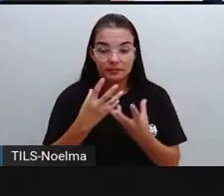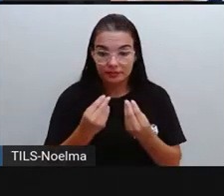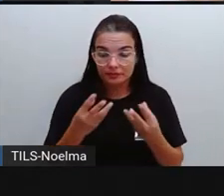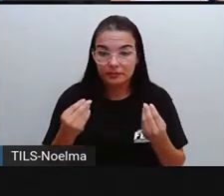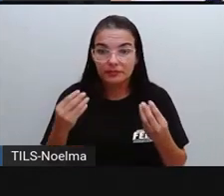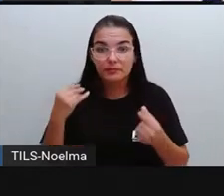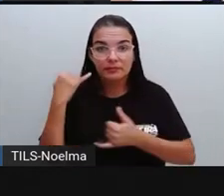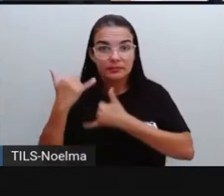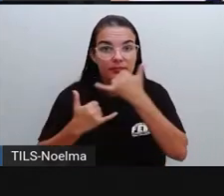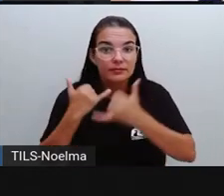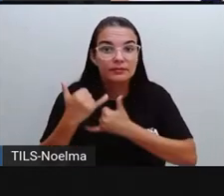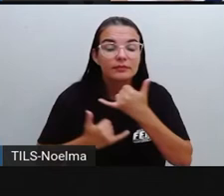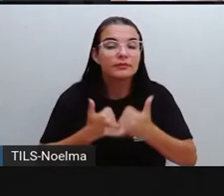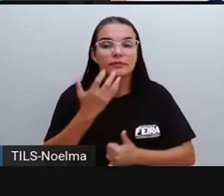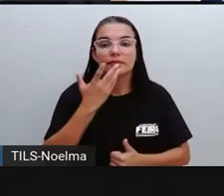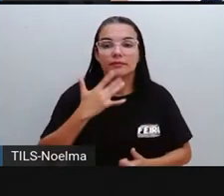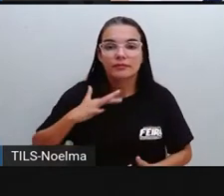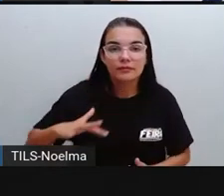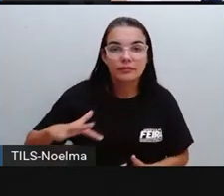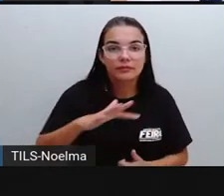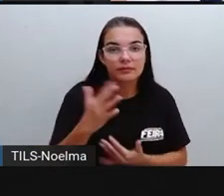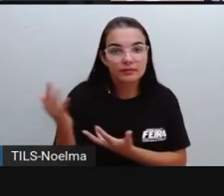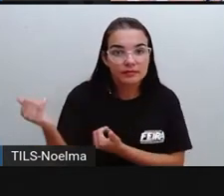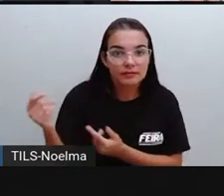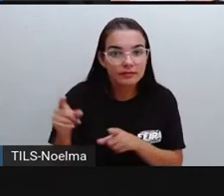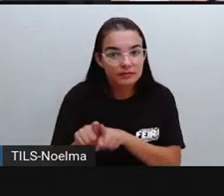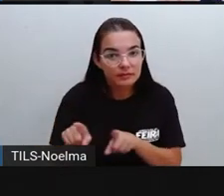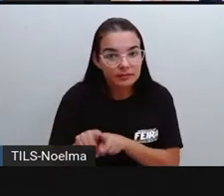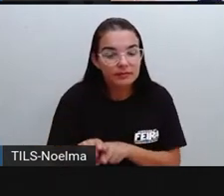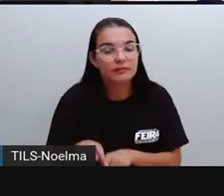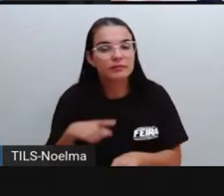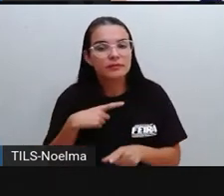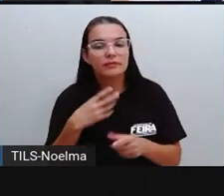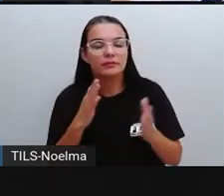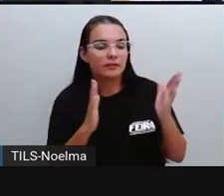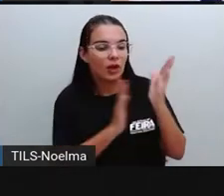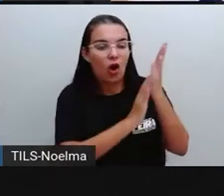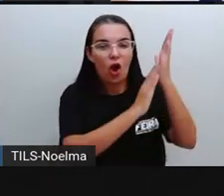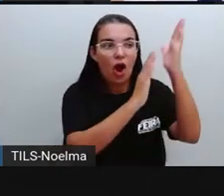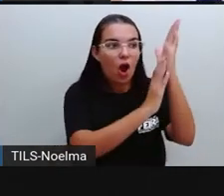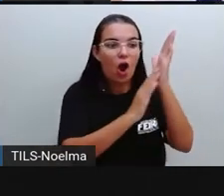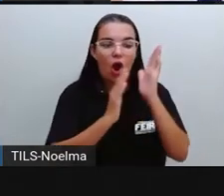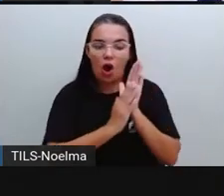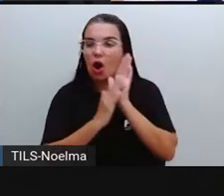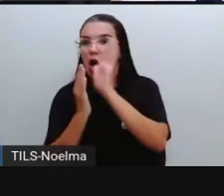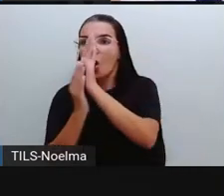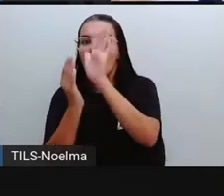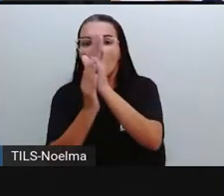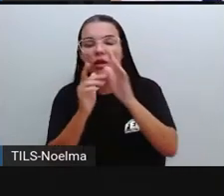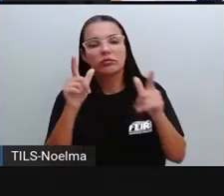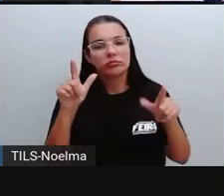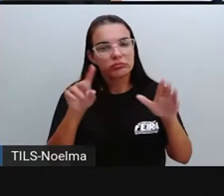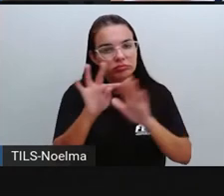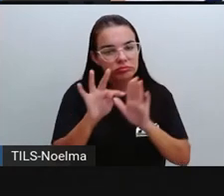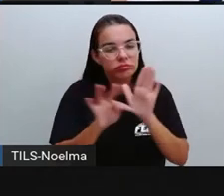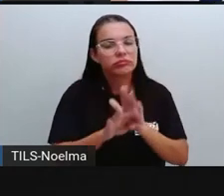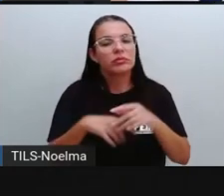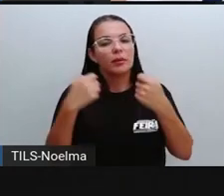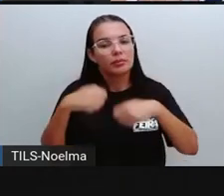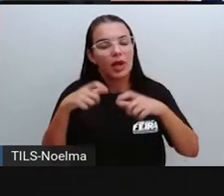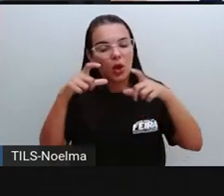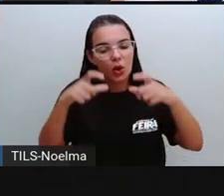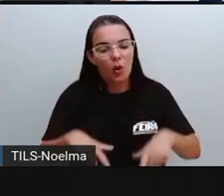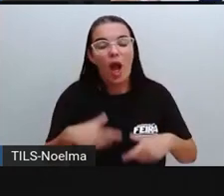é muito frequentada aí por crianças e jovens, e tem onde colar aí esses textos, tá bom? Então, em